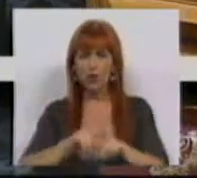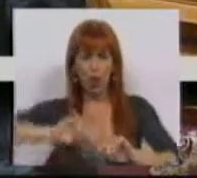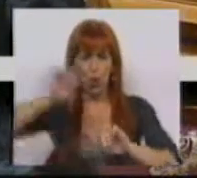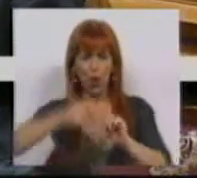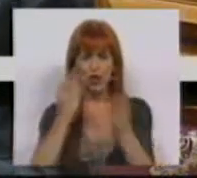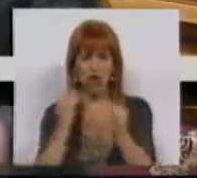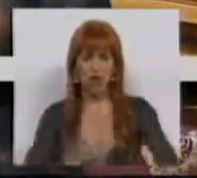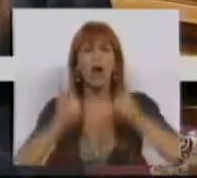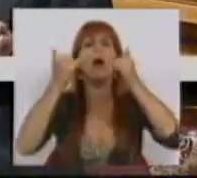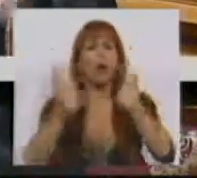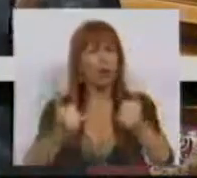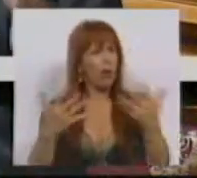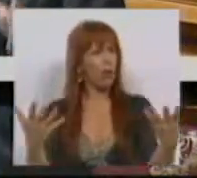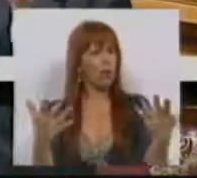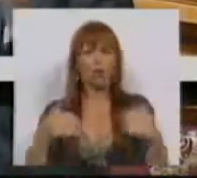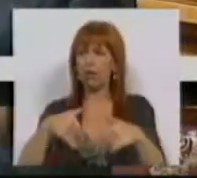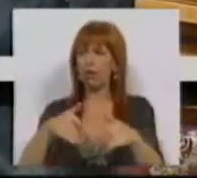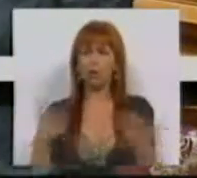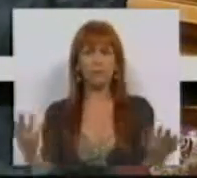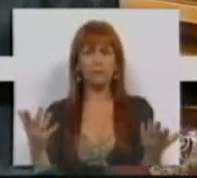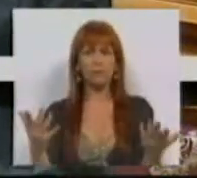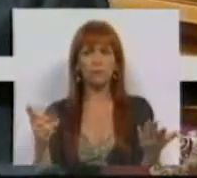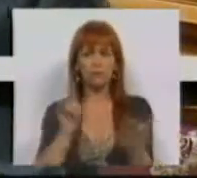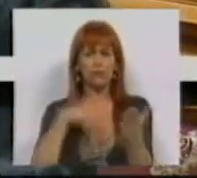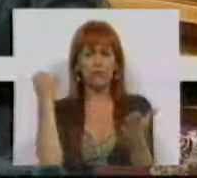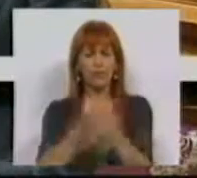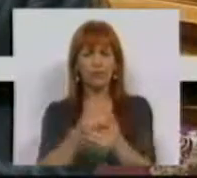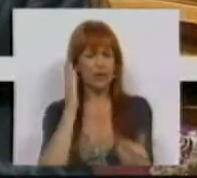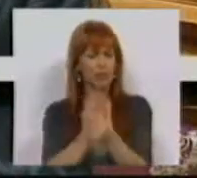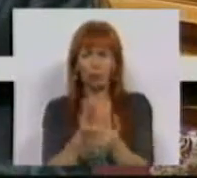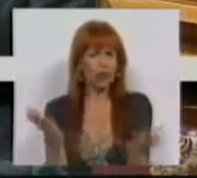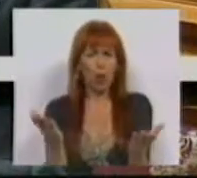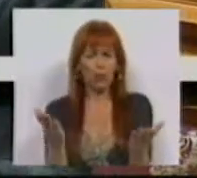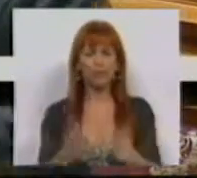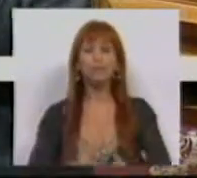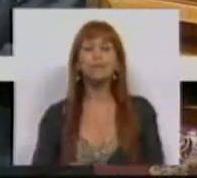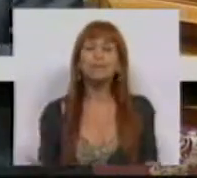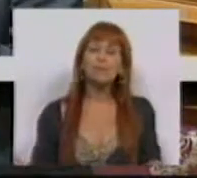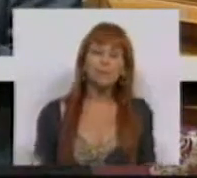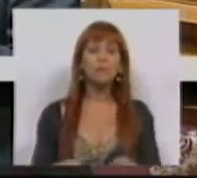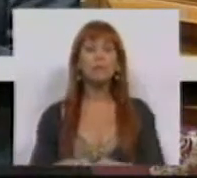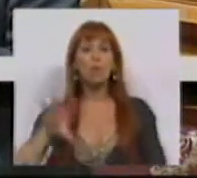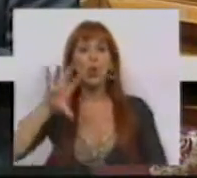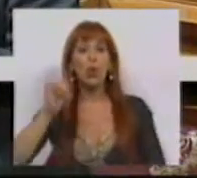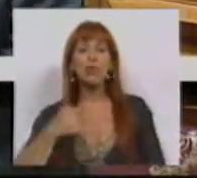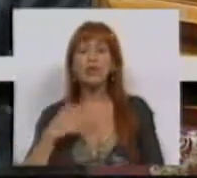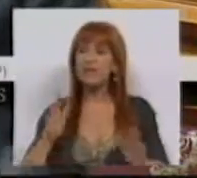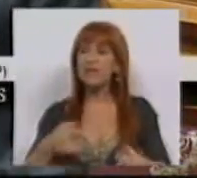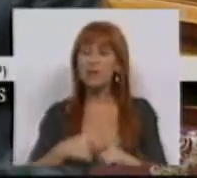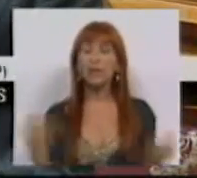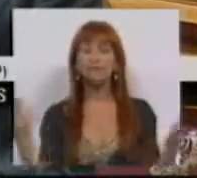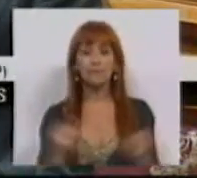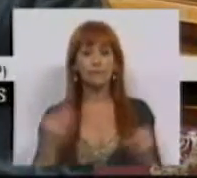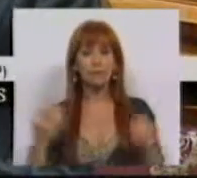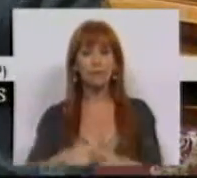próximo ano letivo que se dá por concluído este processo. E, portanto, o país precisa, com